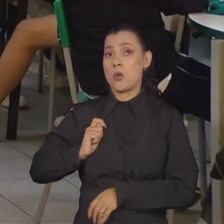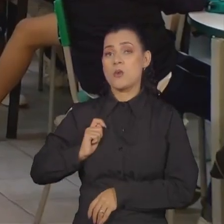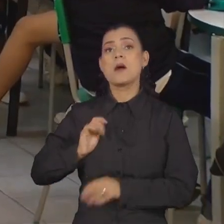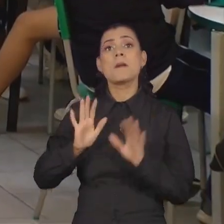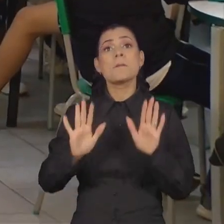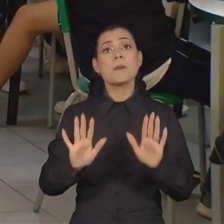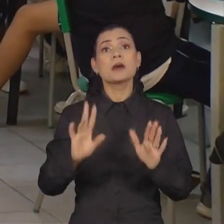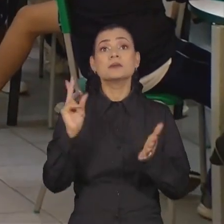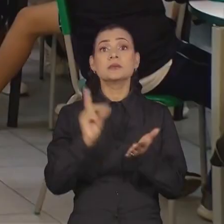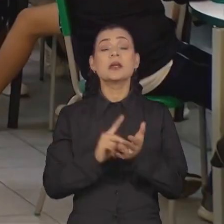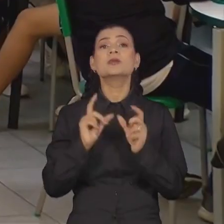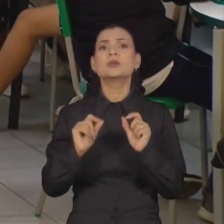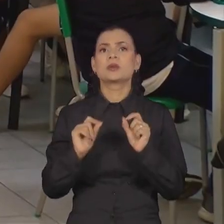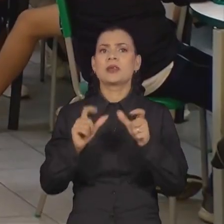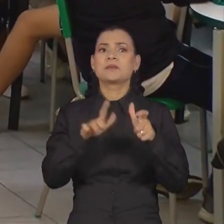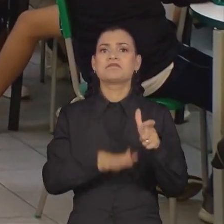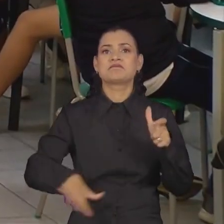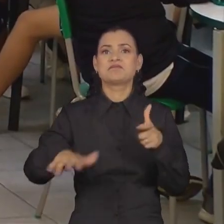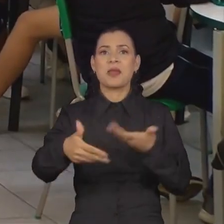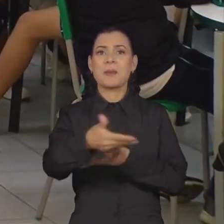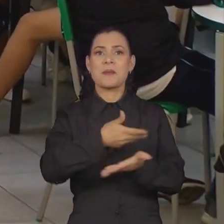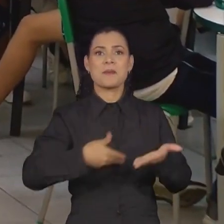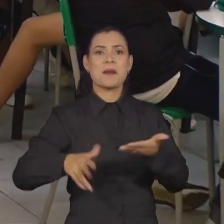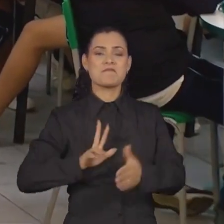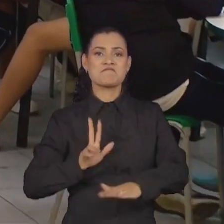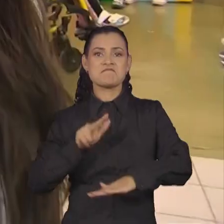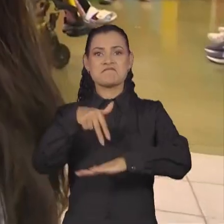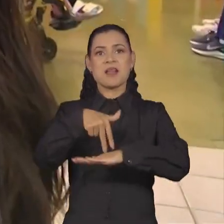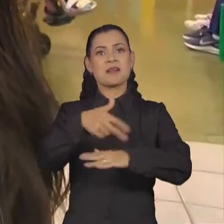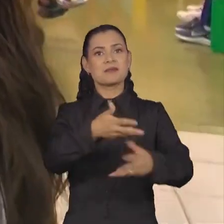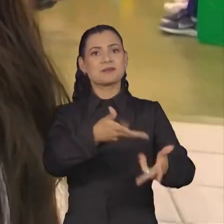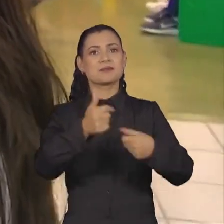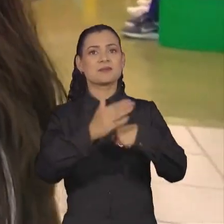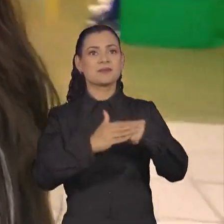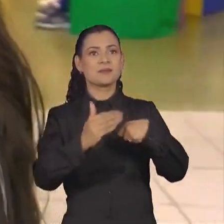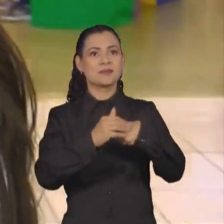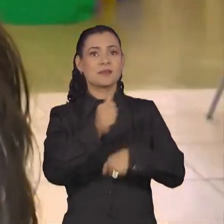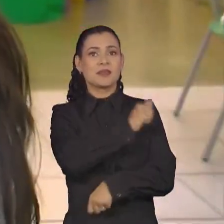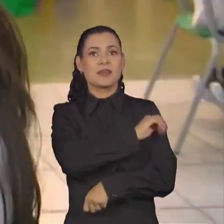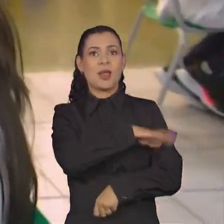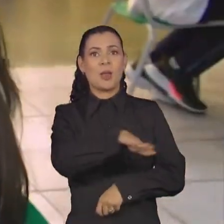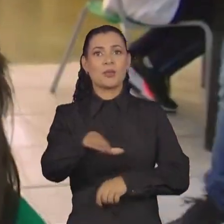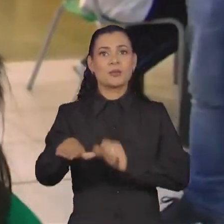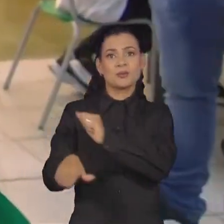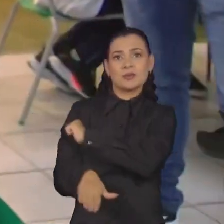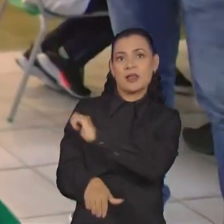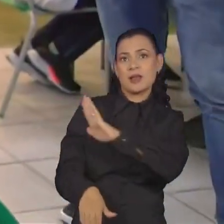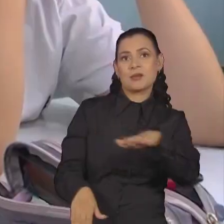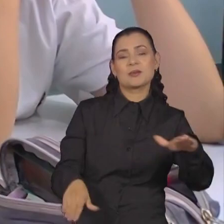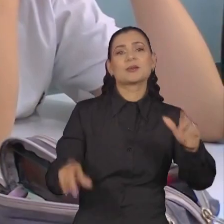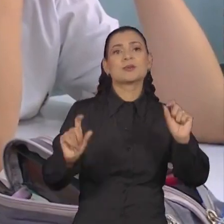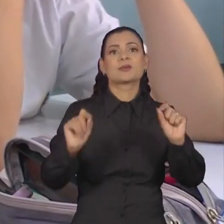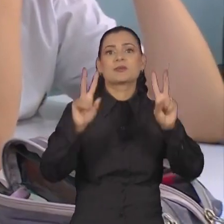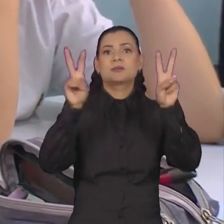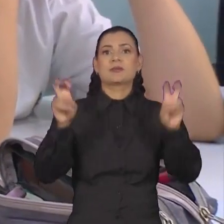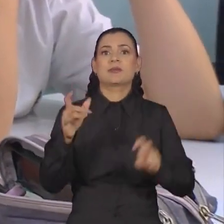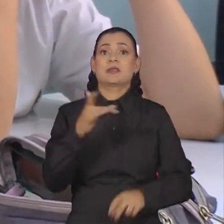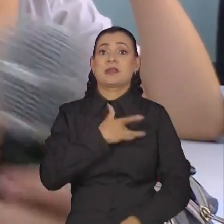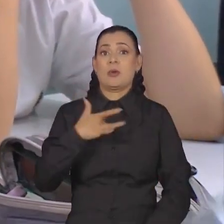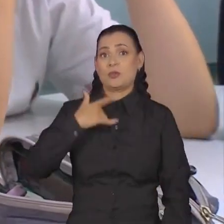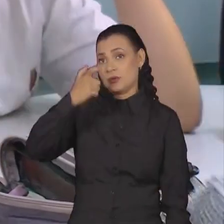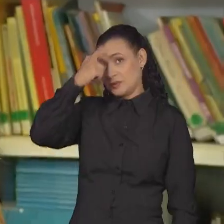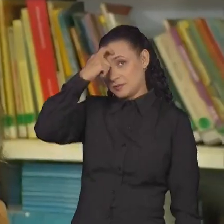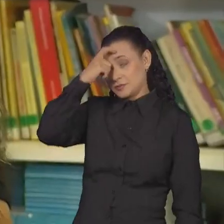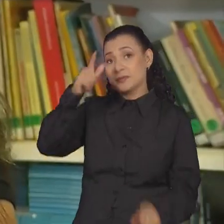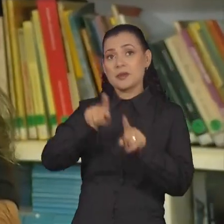Mas evoluiu para um espaço de escuta e acolhimento, onde os alunos também compartilham questões de saúde mental